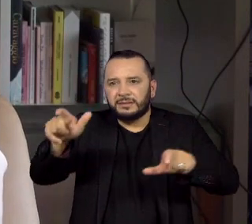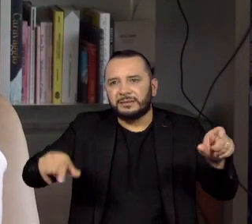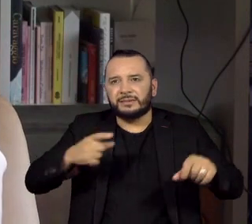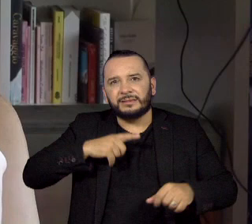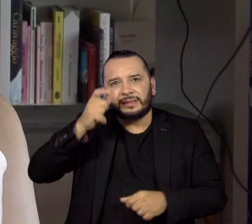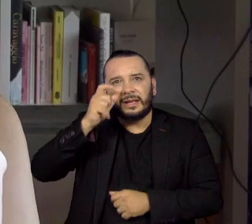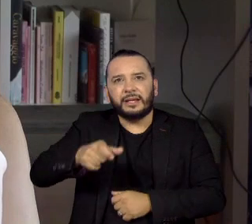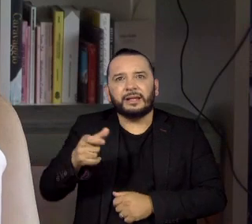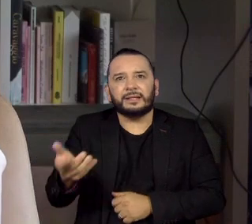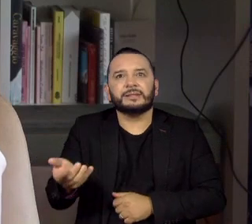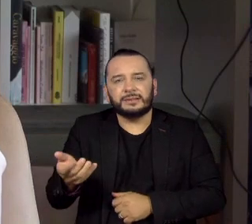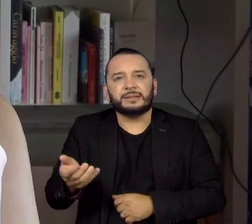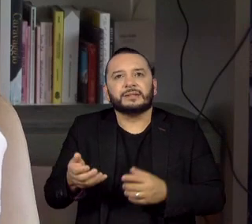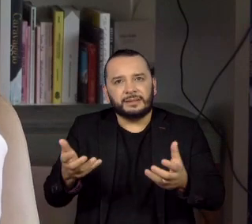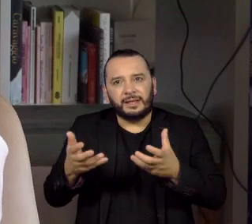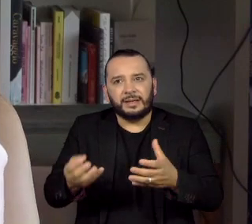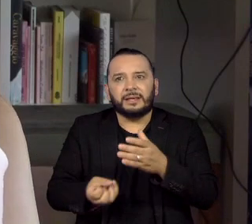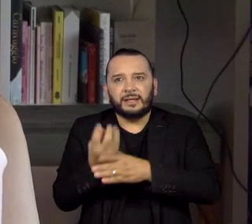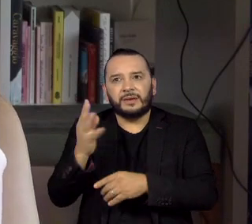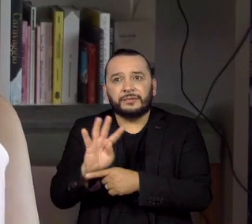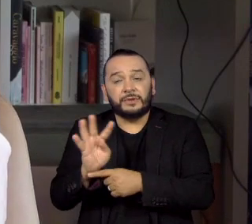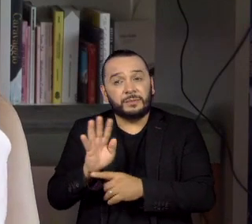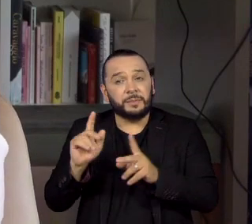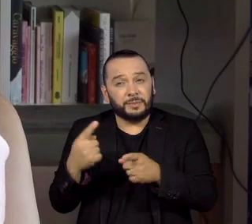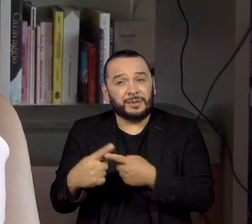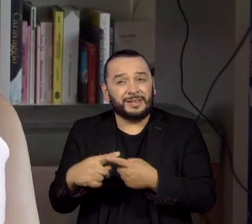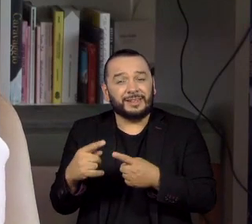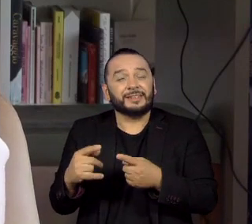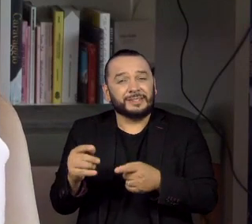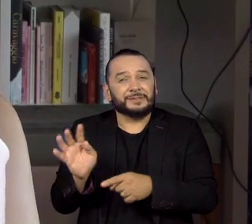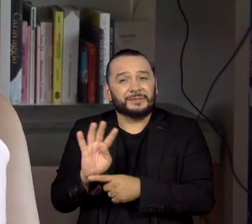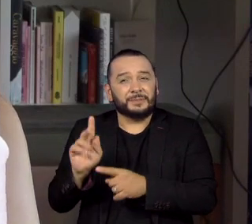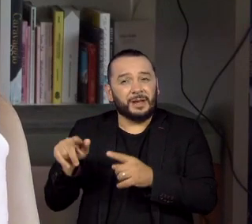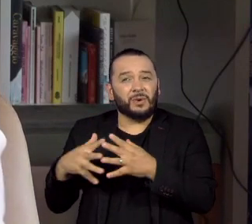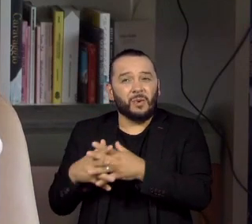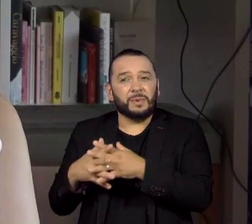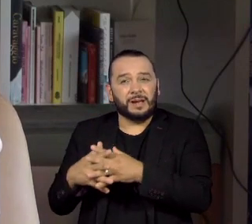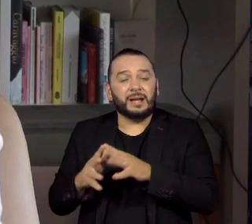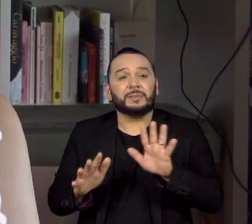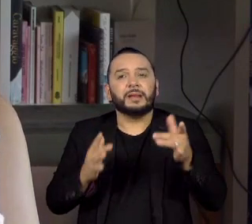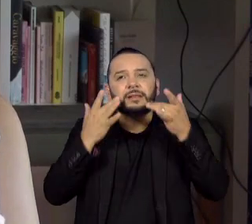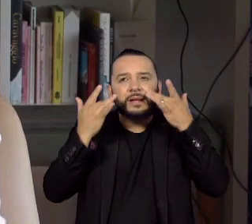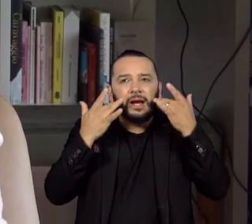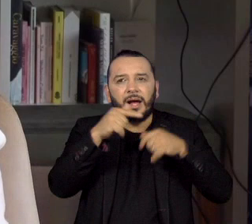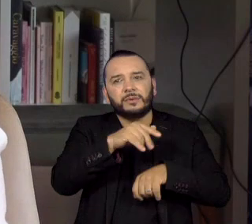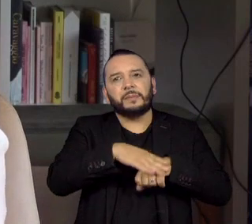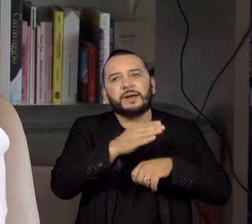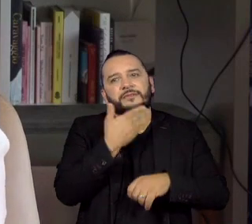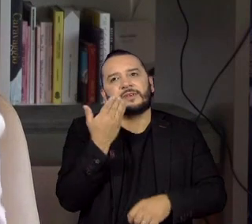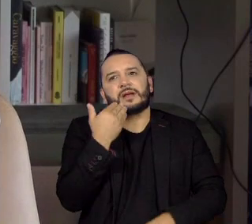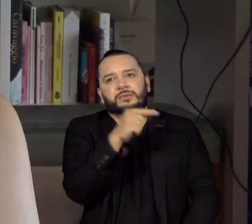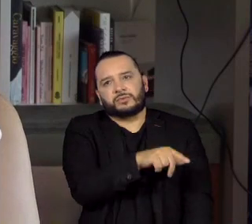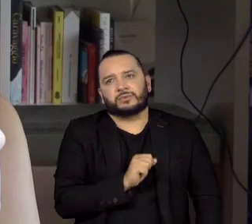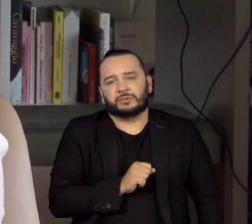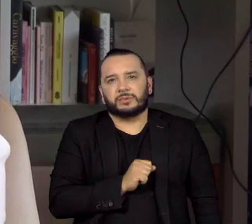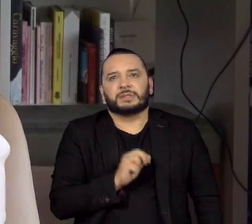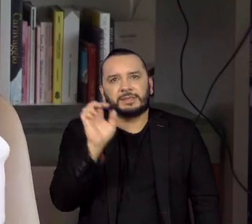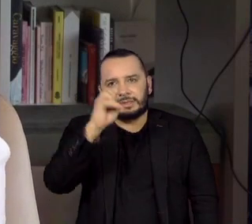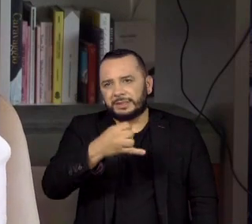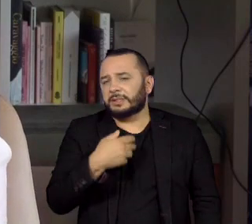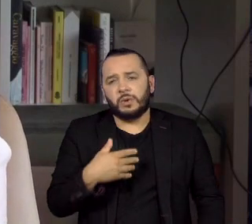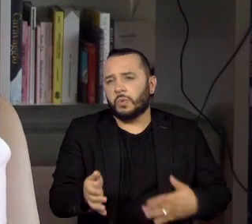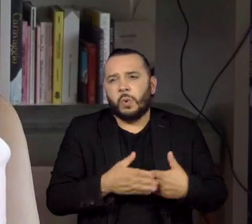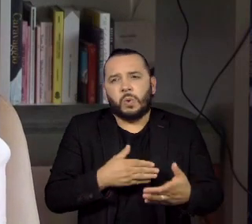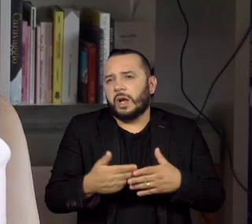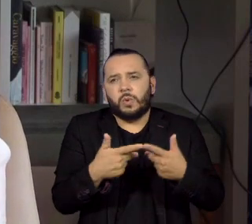alguém querendo produzir esse filme, que é muito mais complicado. Então, a gente achou que uma peça era mais fácil. Sim, eu acho que eu faço qualquer coisa que